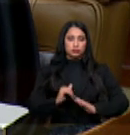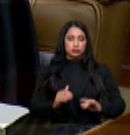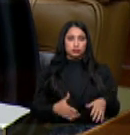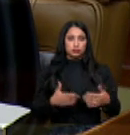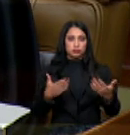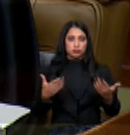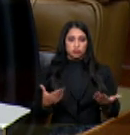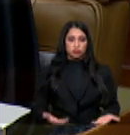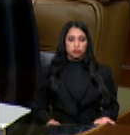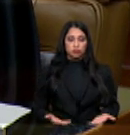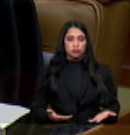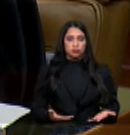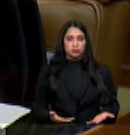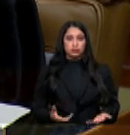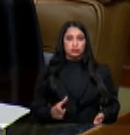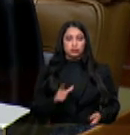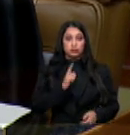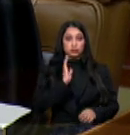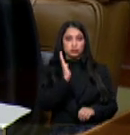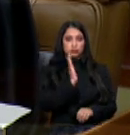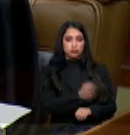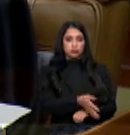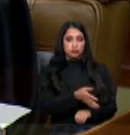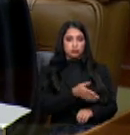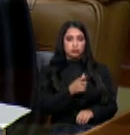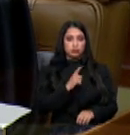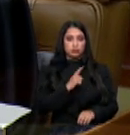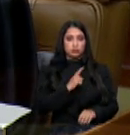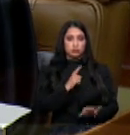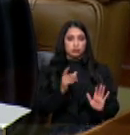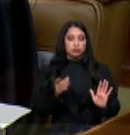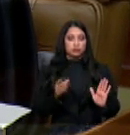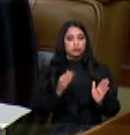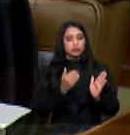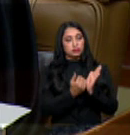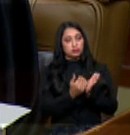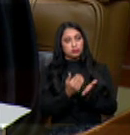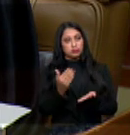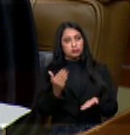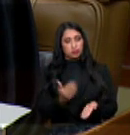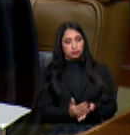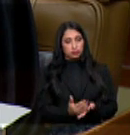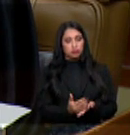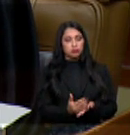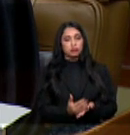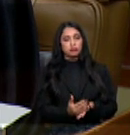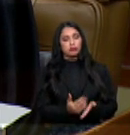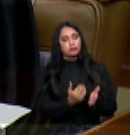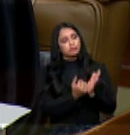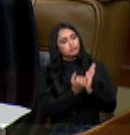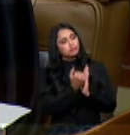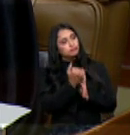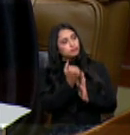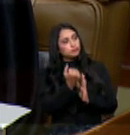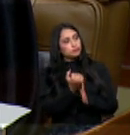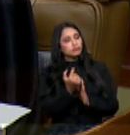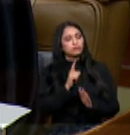também assenta a preliminar. Vencido nesta preliminar, senhor presidente, na esteira